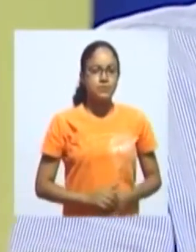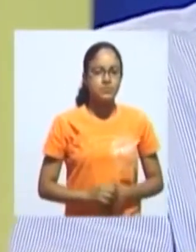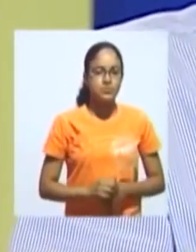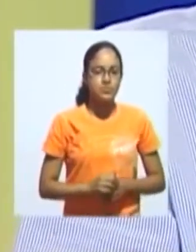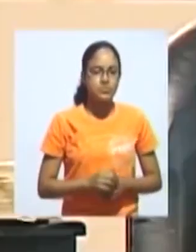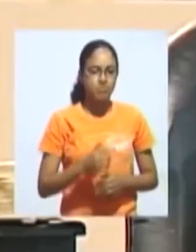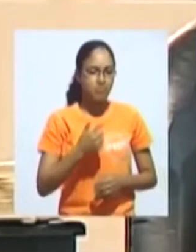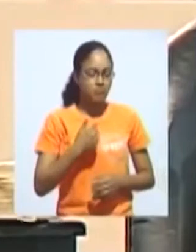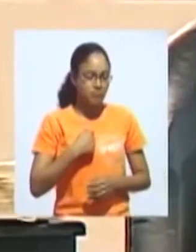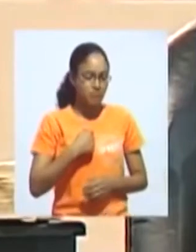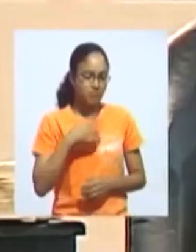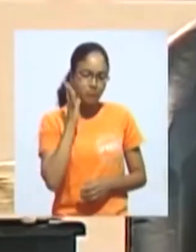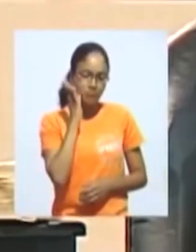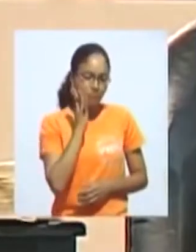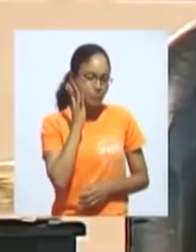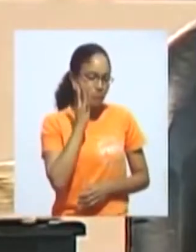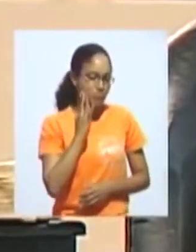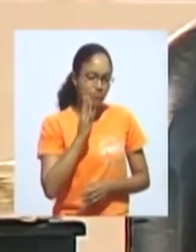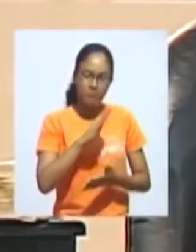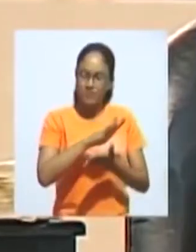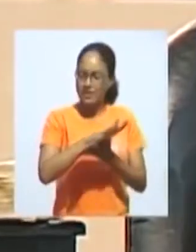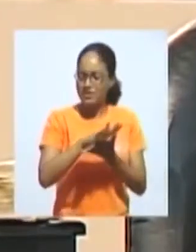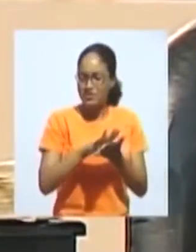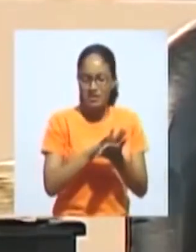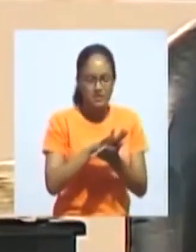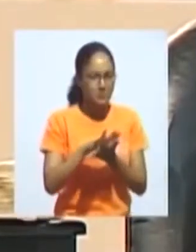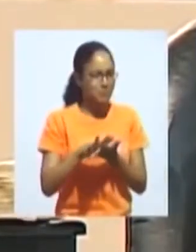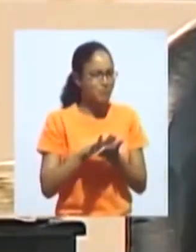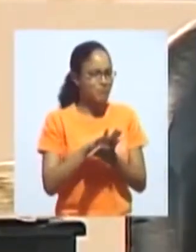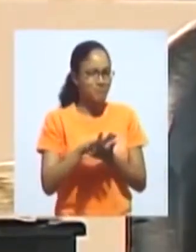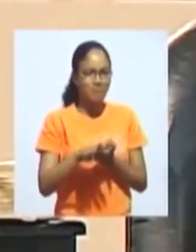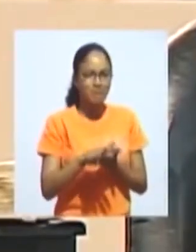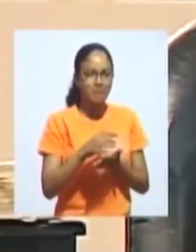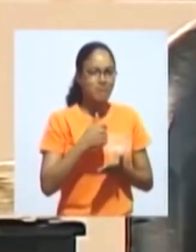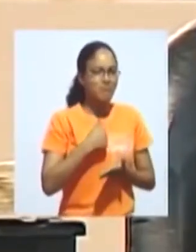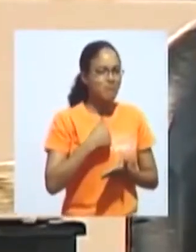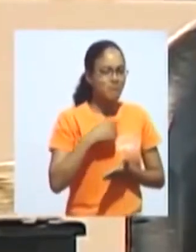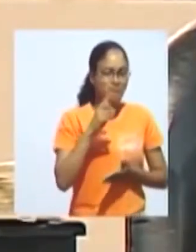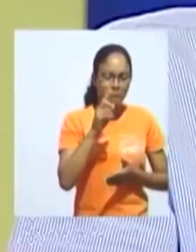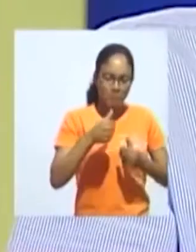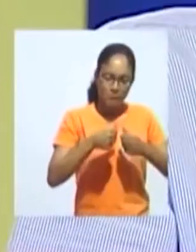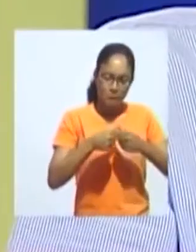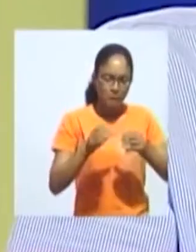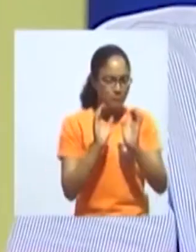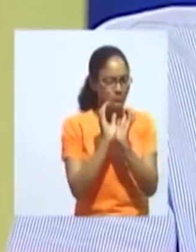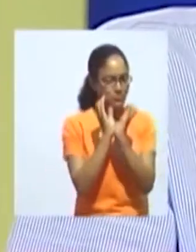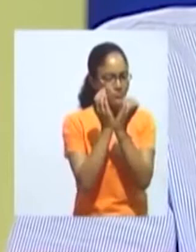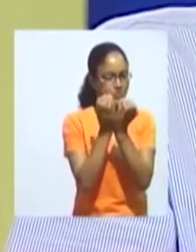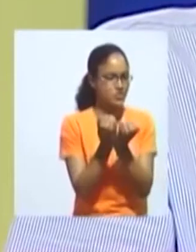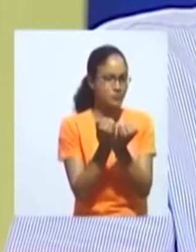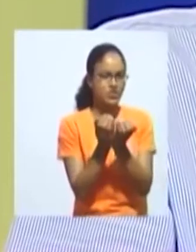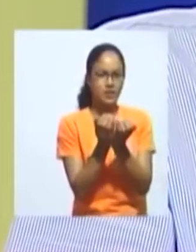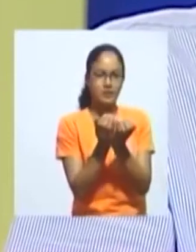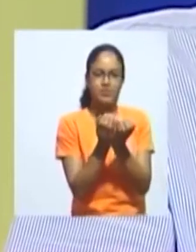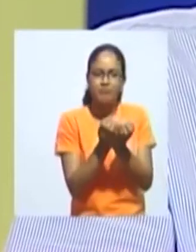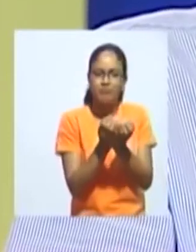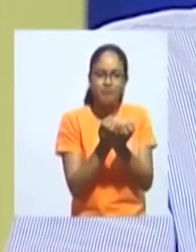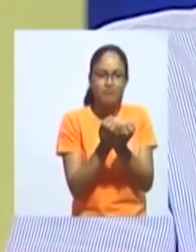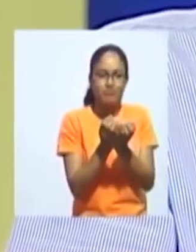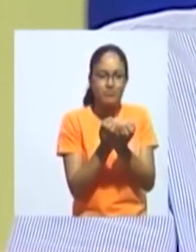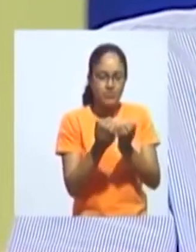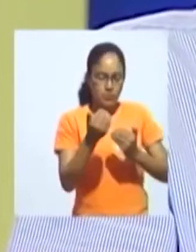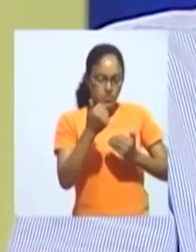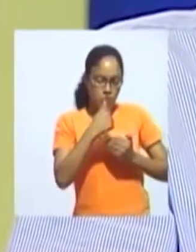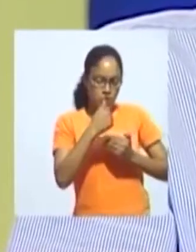Eu não prego mais. Eu não estou mais na minha comunidade. E veio no meu